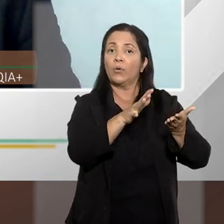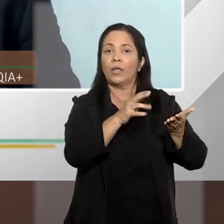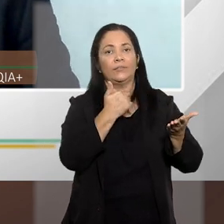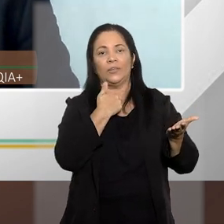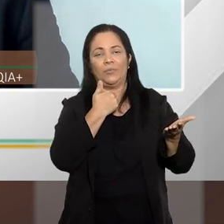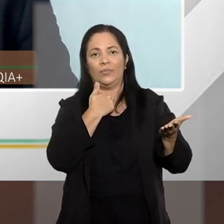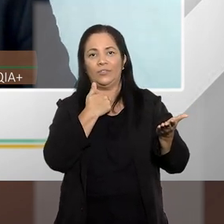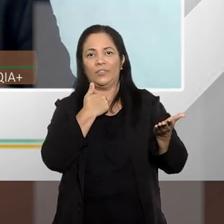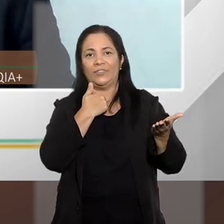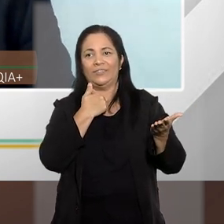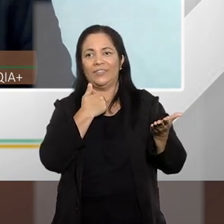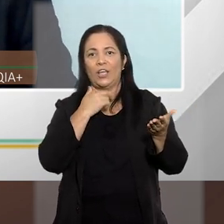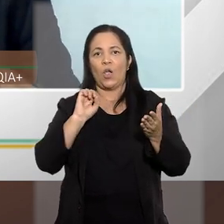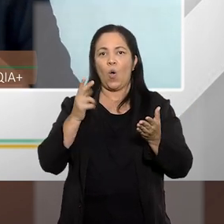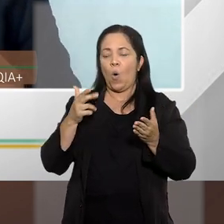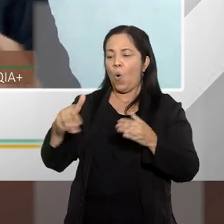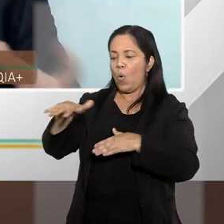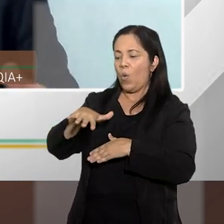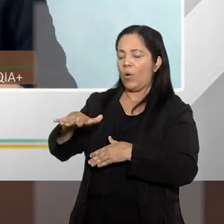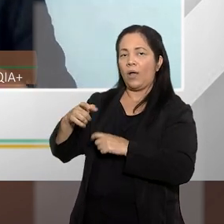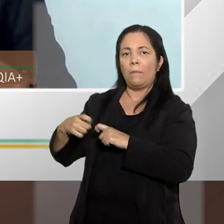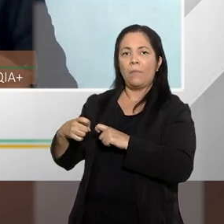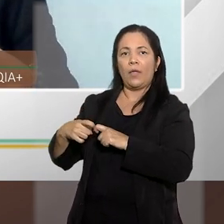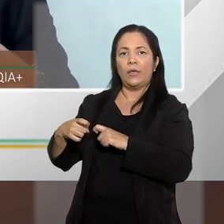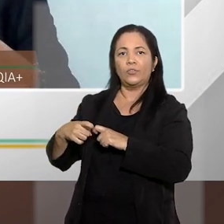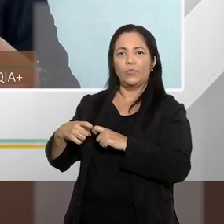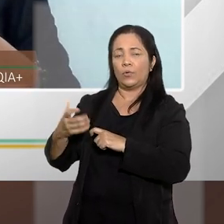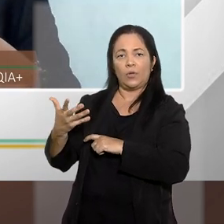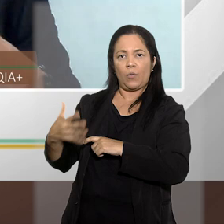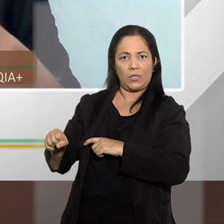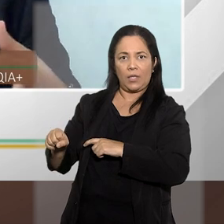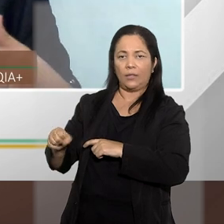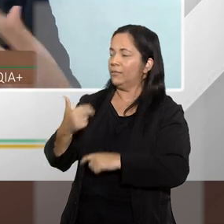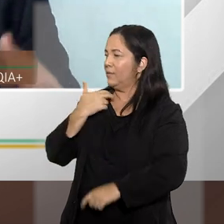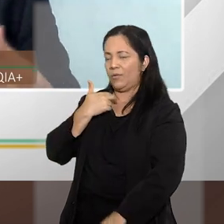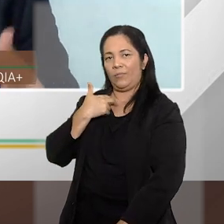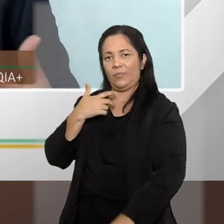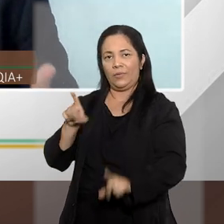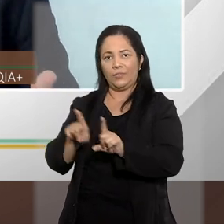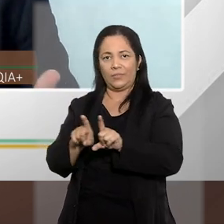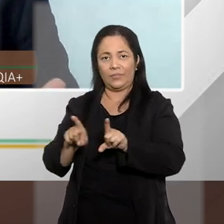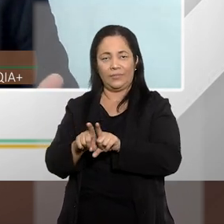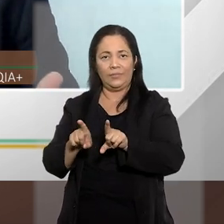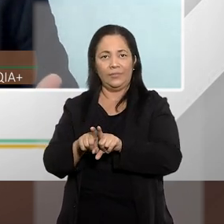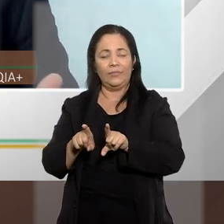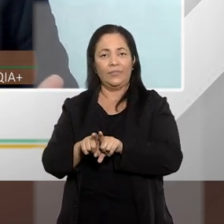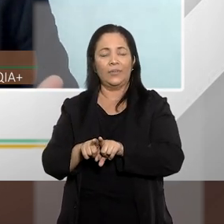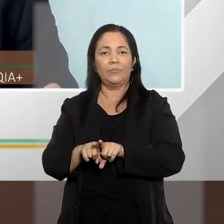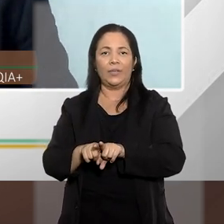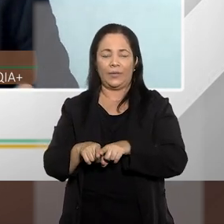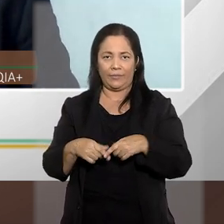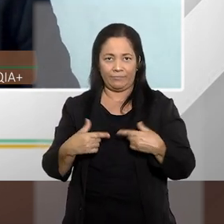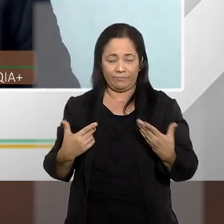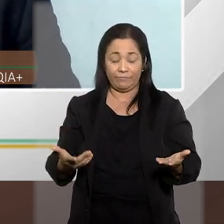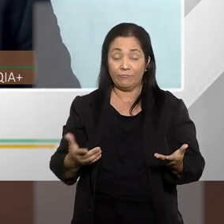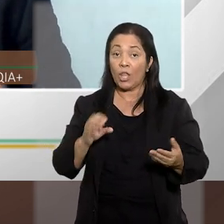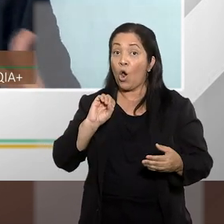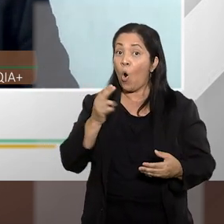médica, que poderia estar criando empecilhos ou poderia estar criando dificuldades ou chancelas que são